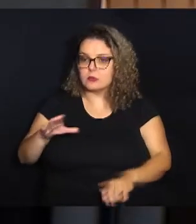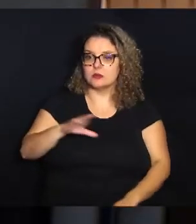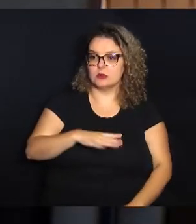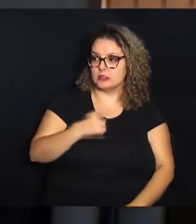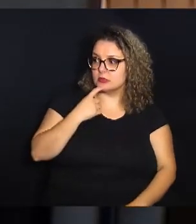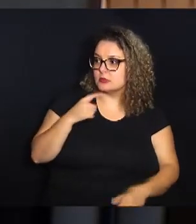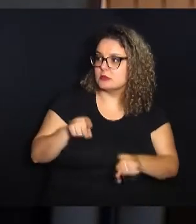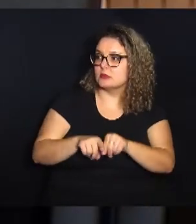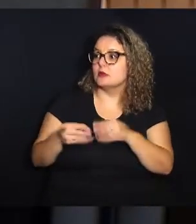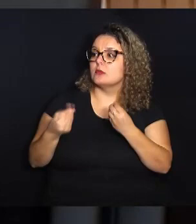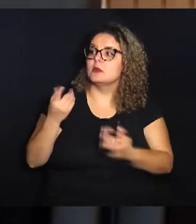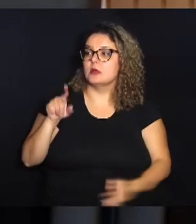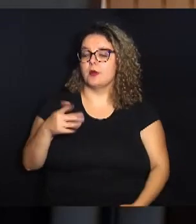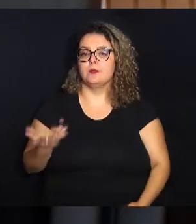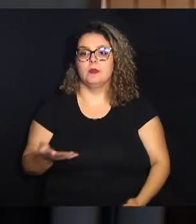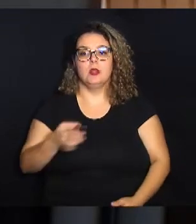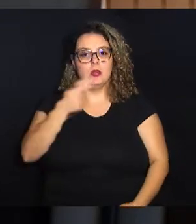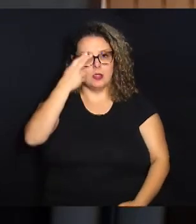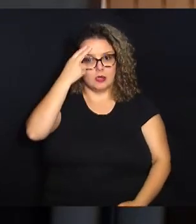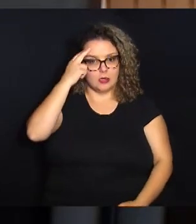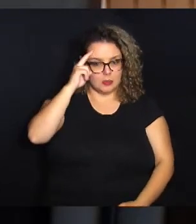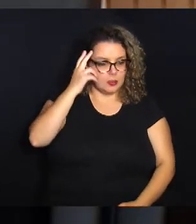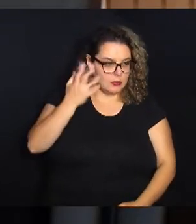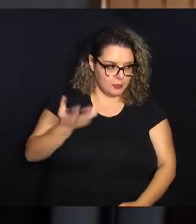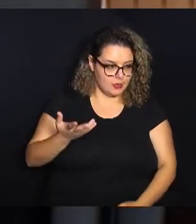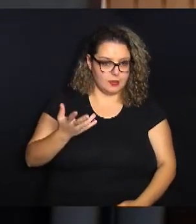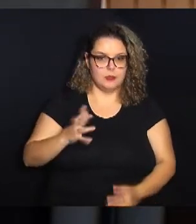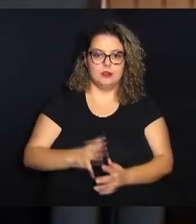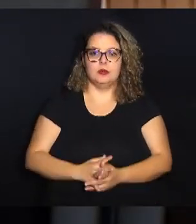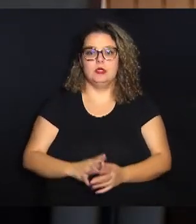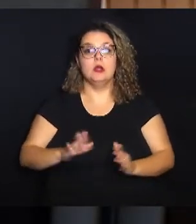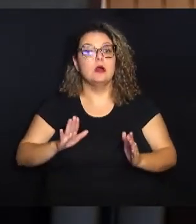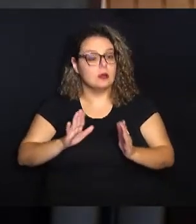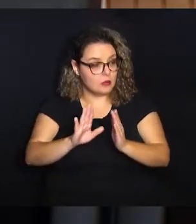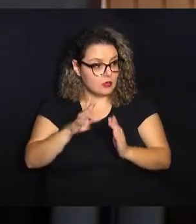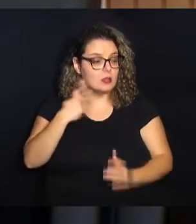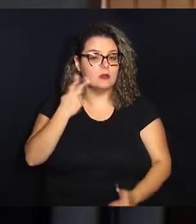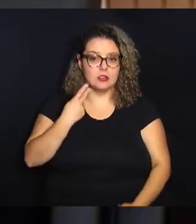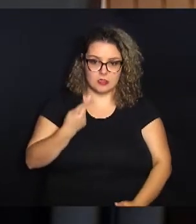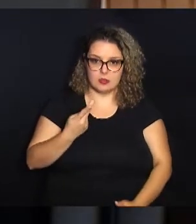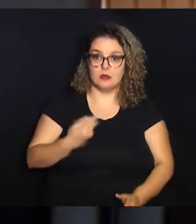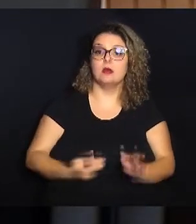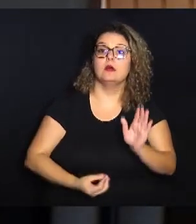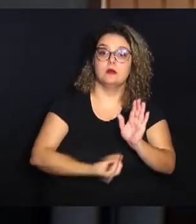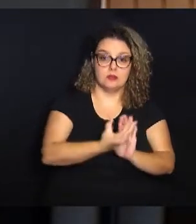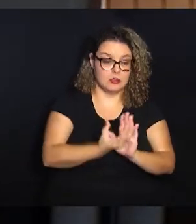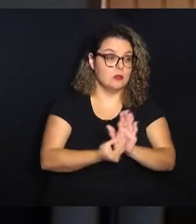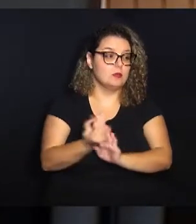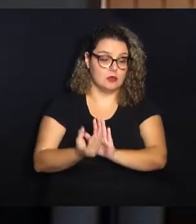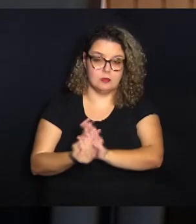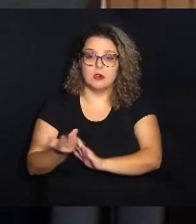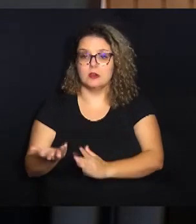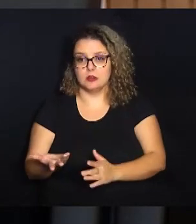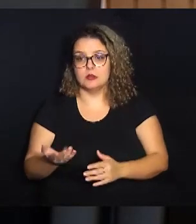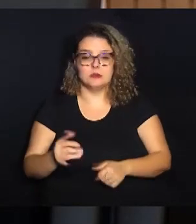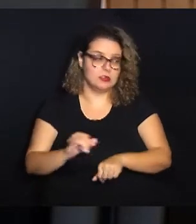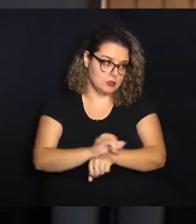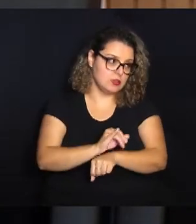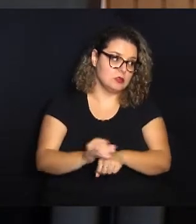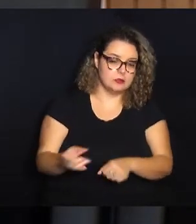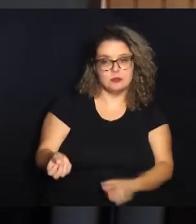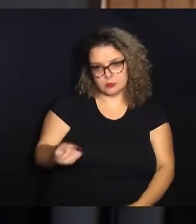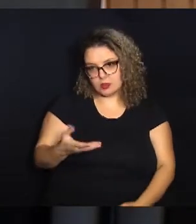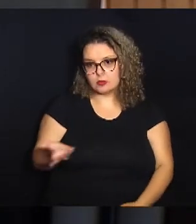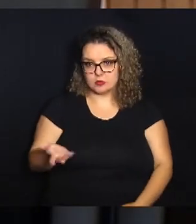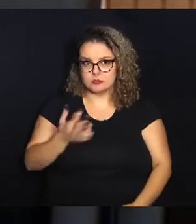Campinas também? Gabriel, as frentes parlamentares elas foram criadas aqui, são instrumentos